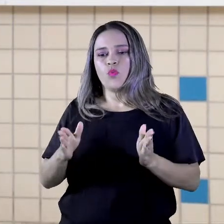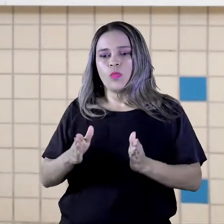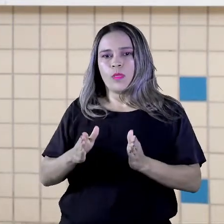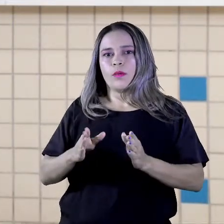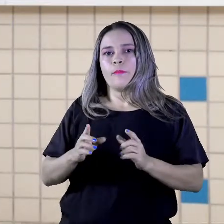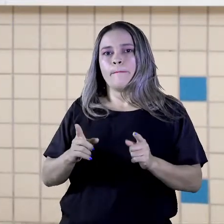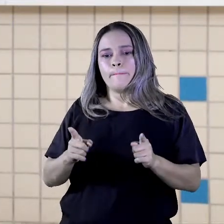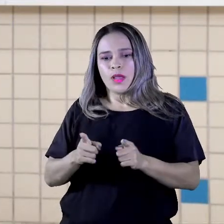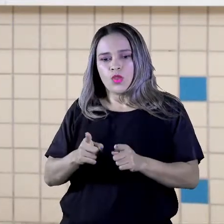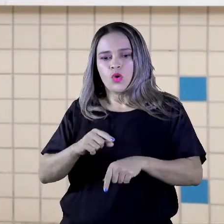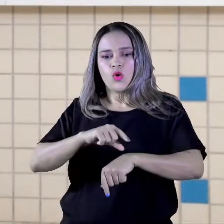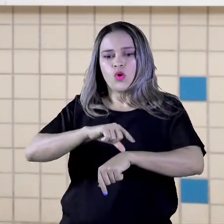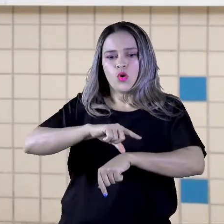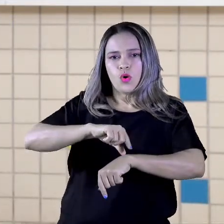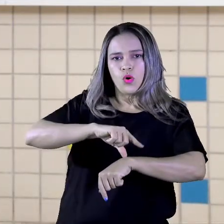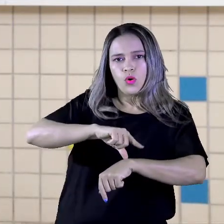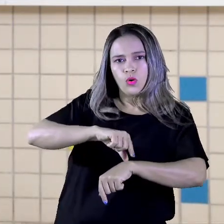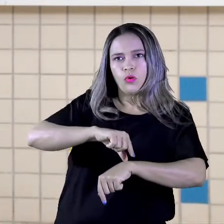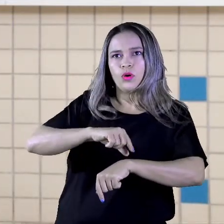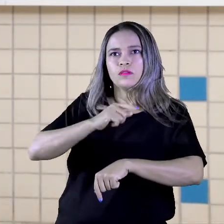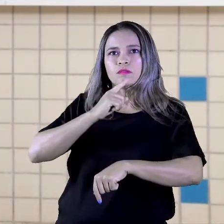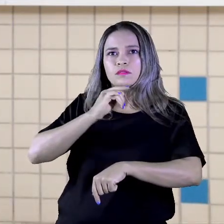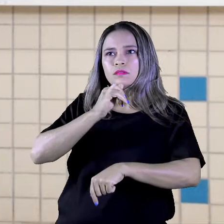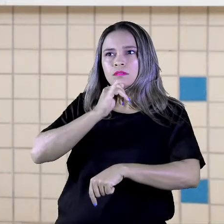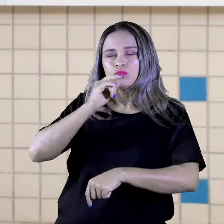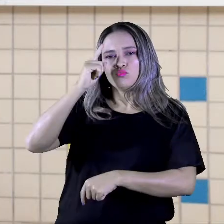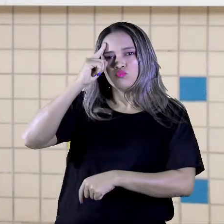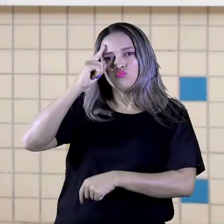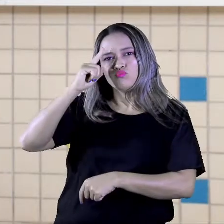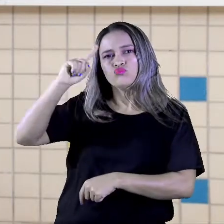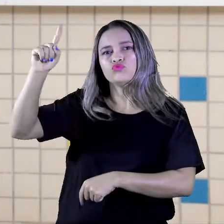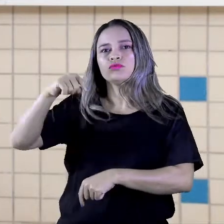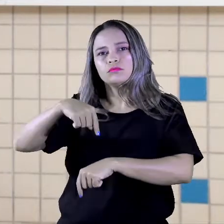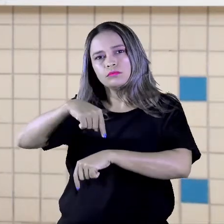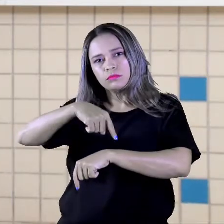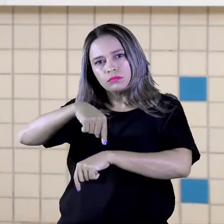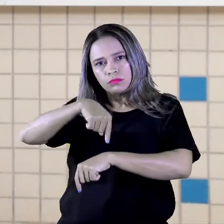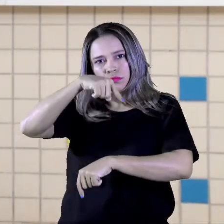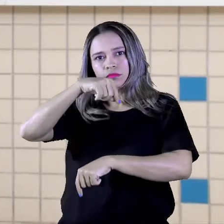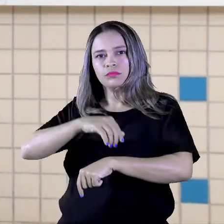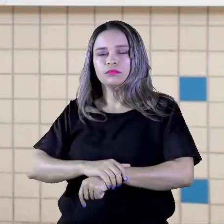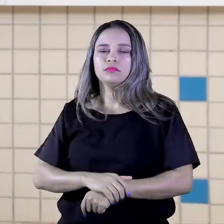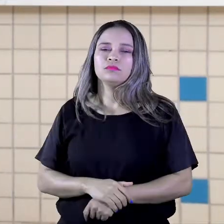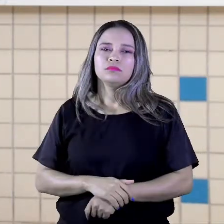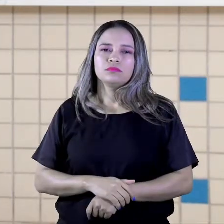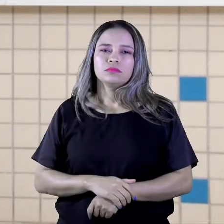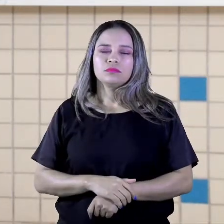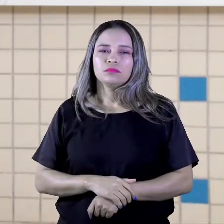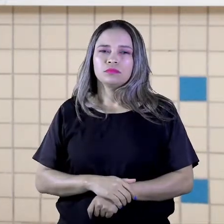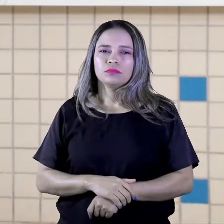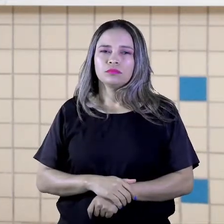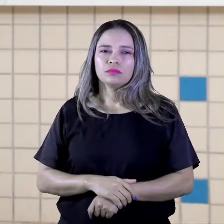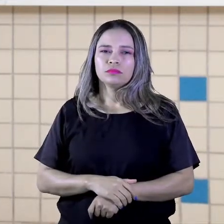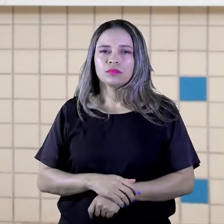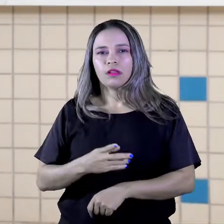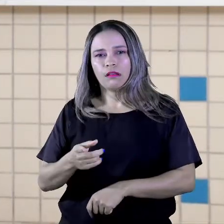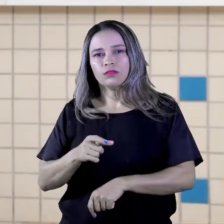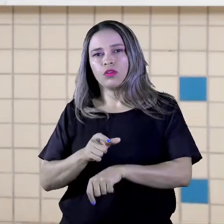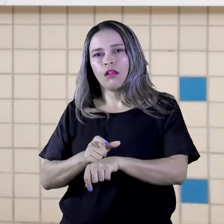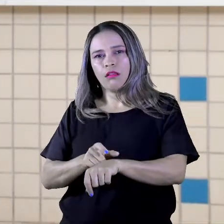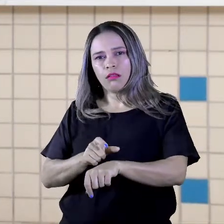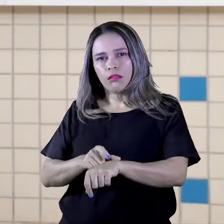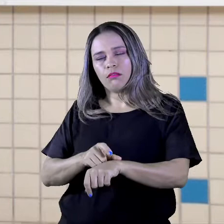menor duração, o tempo de um dia de duração, O meu relógio aqui, por exemplo, ele